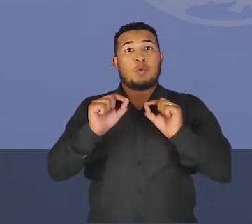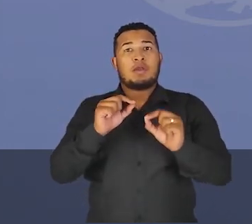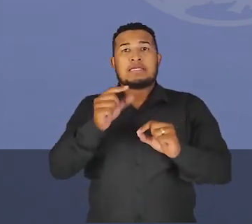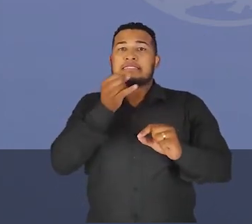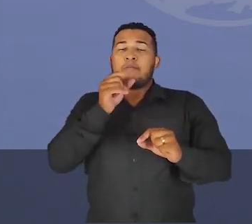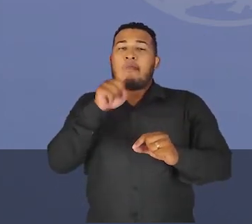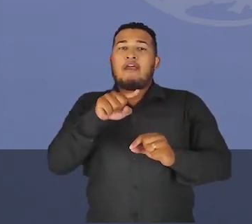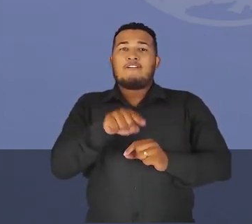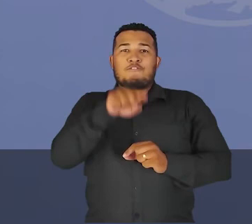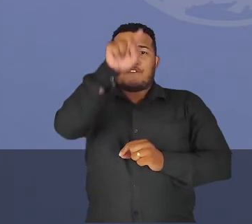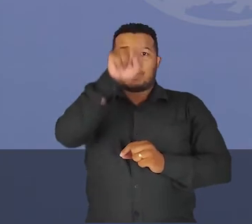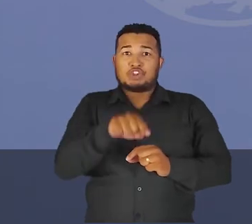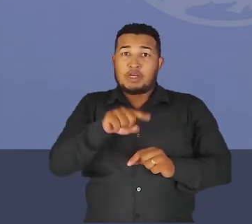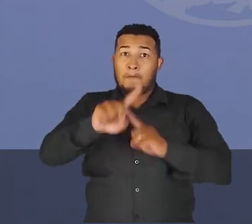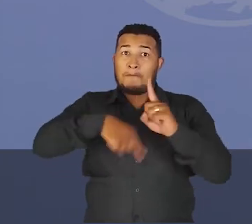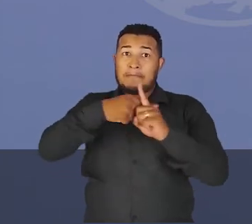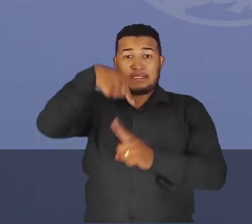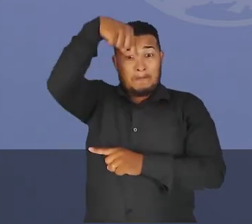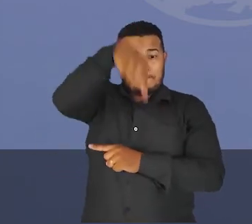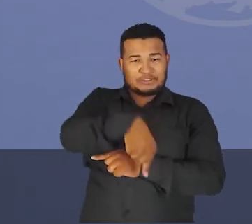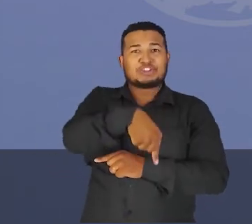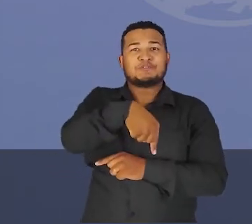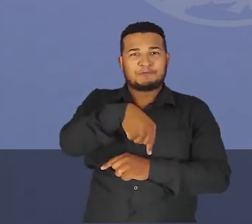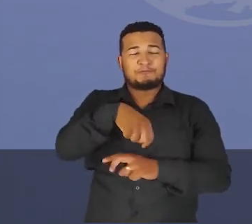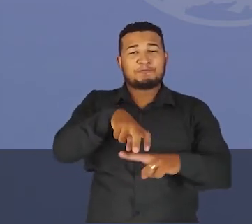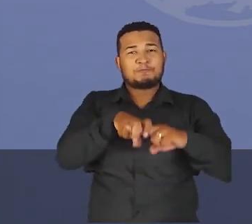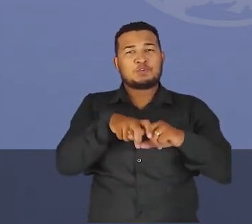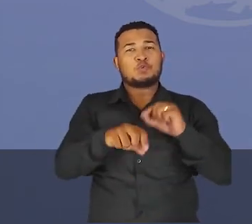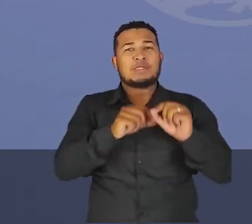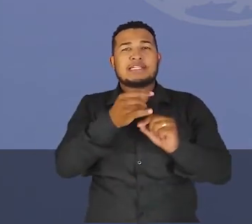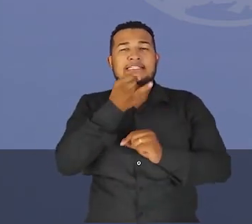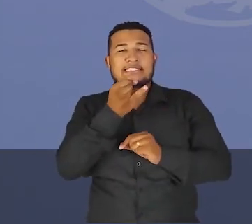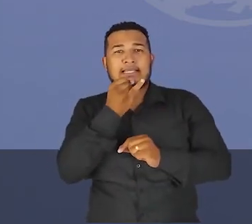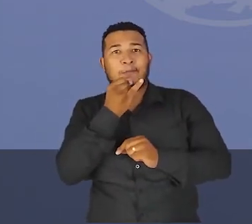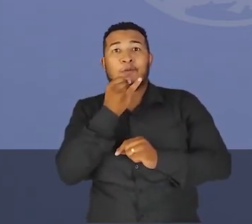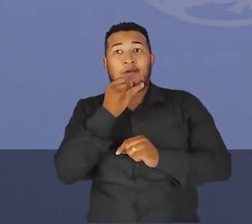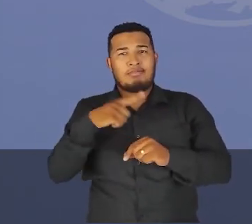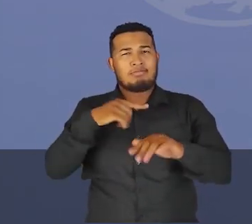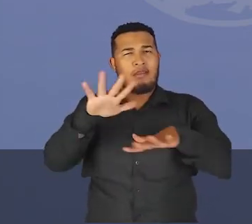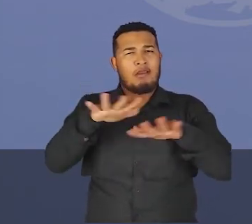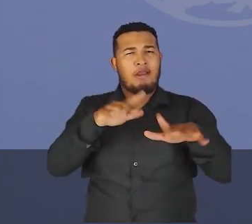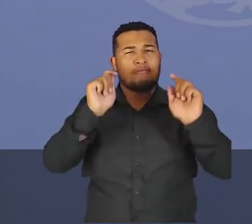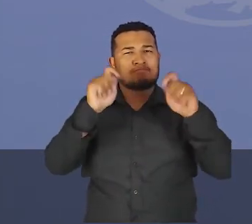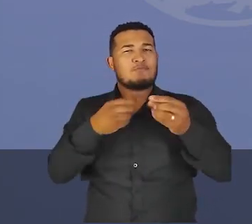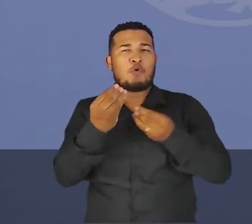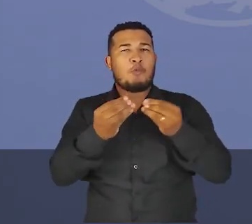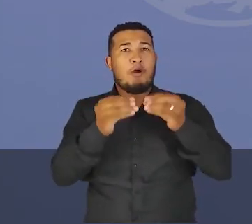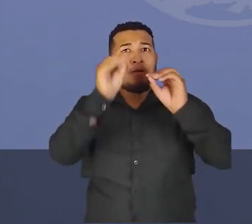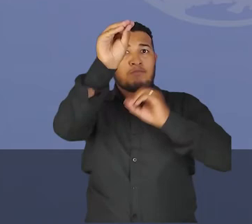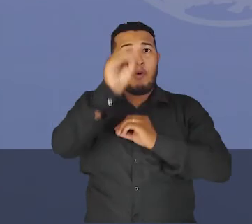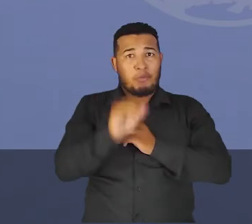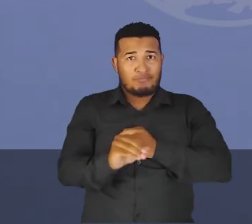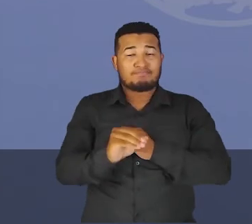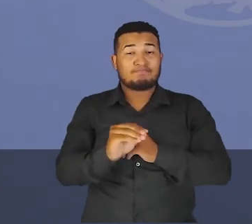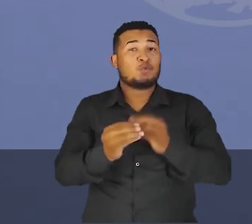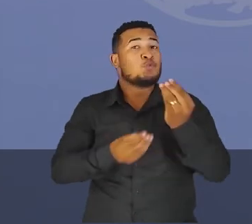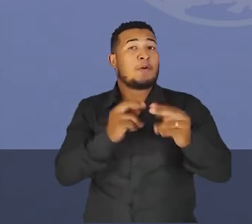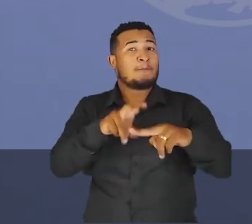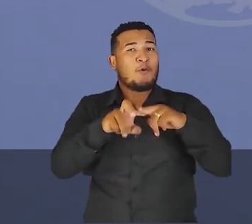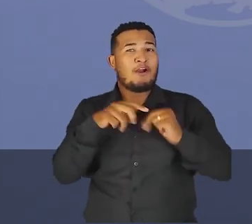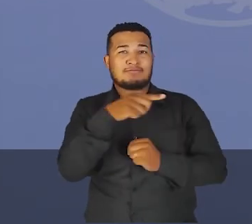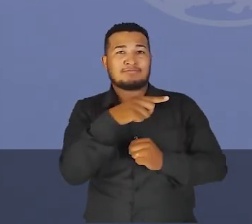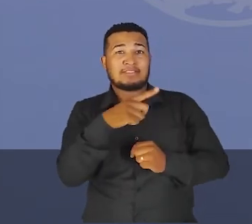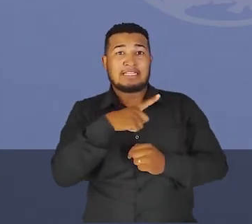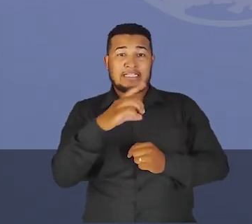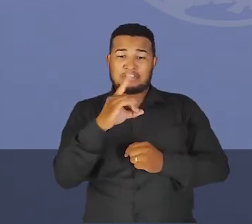na vertical e para baixo. Então, a força-peso e o deslocamento, neste caso, tem a